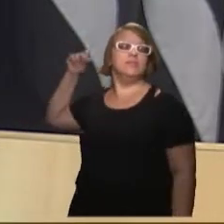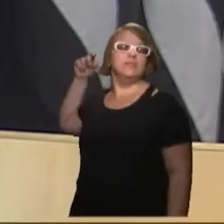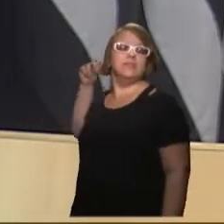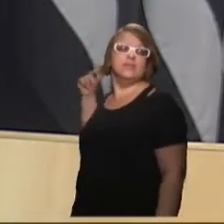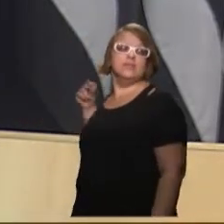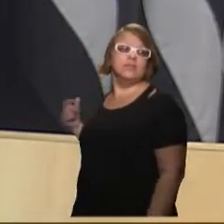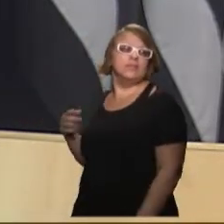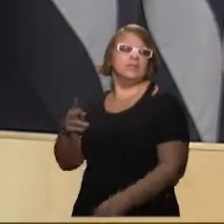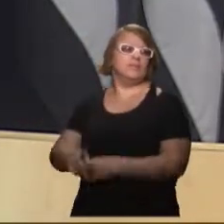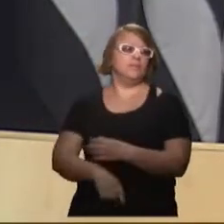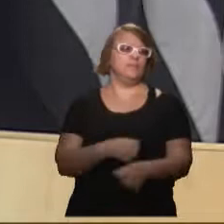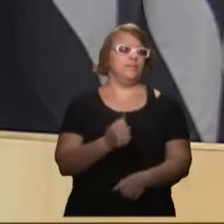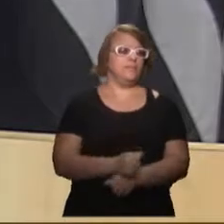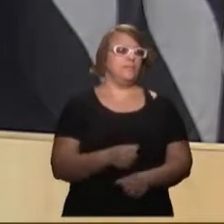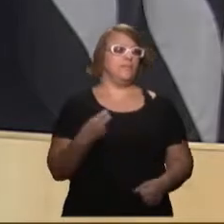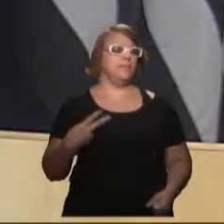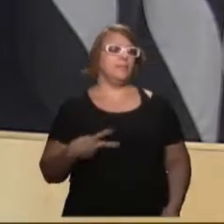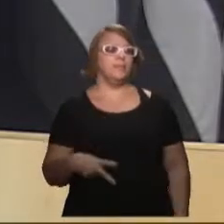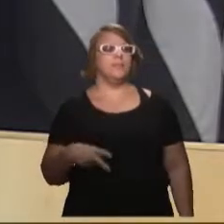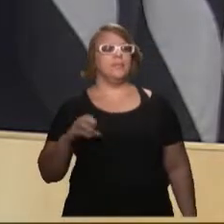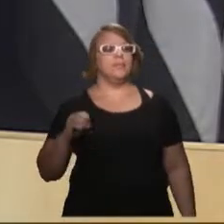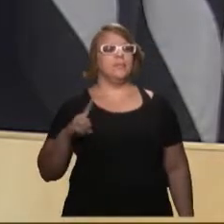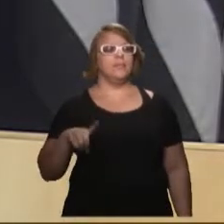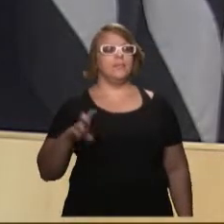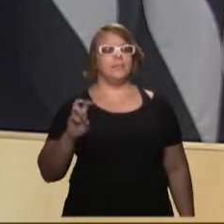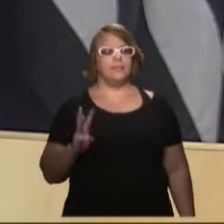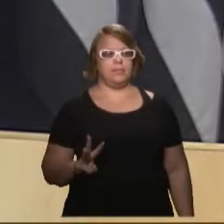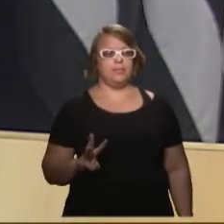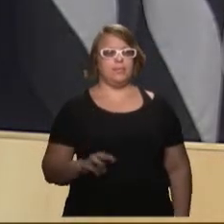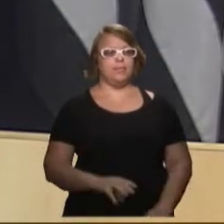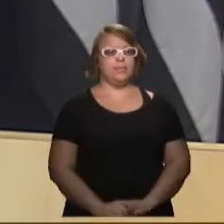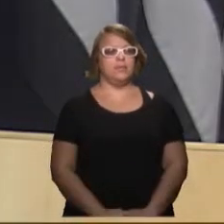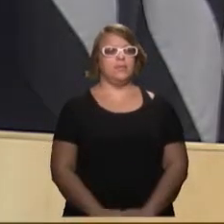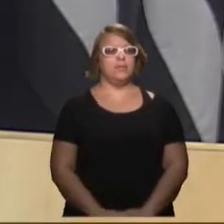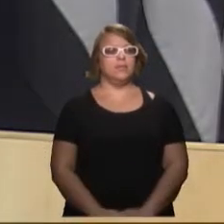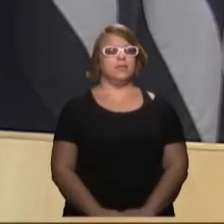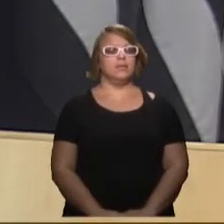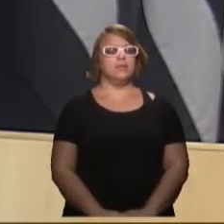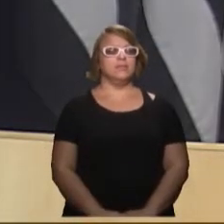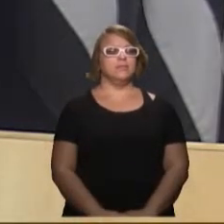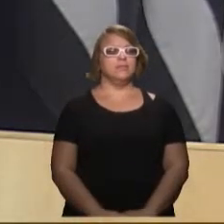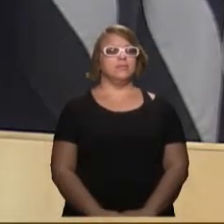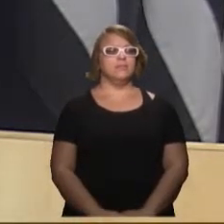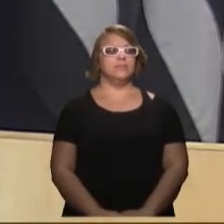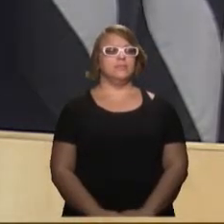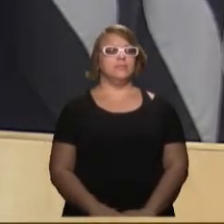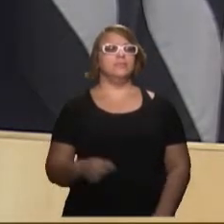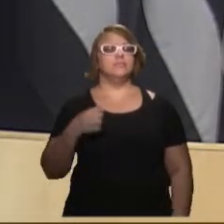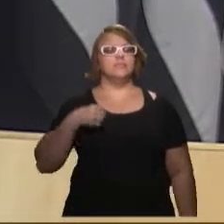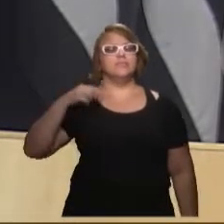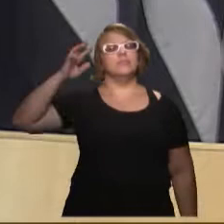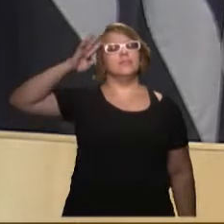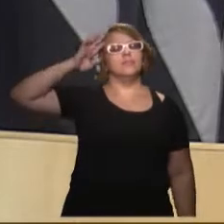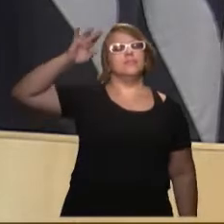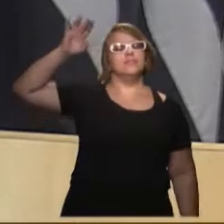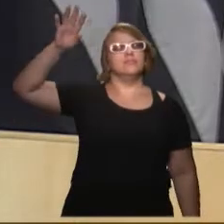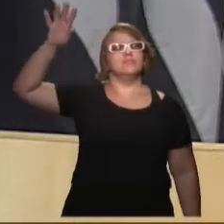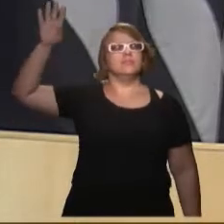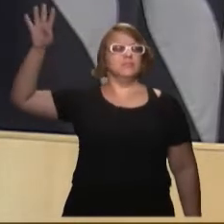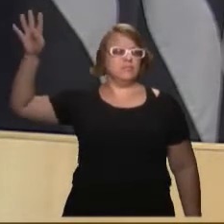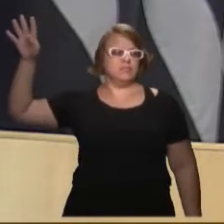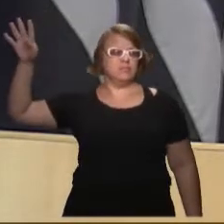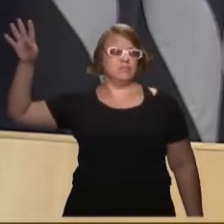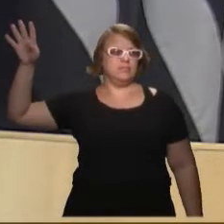2013, porque em algumas cidades isso já ocorre. Eu me recordo, vereador, posso até